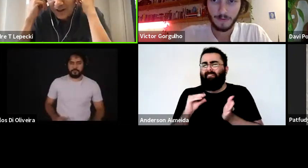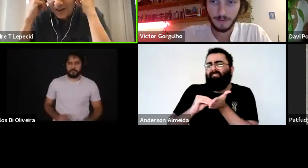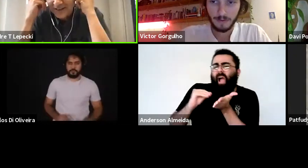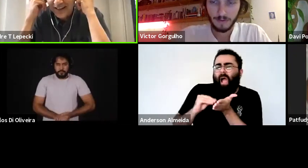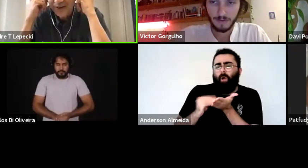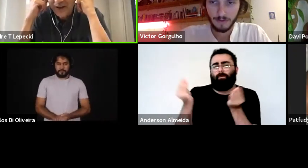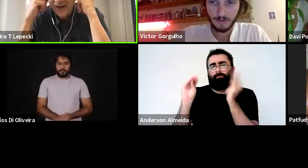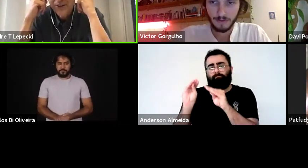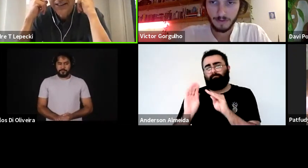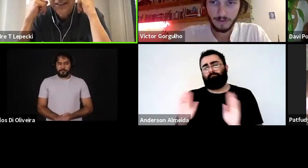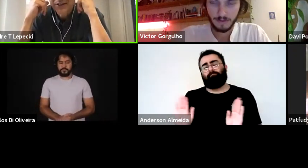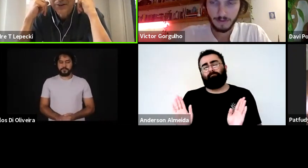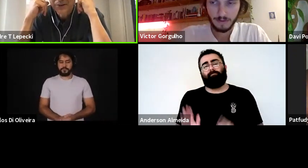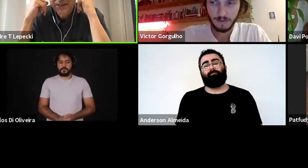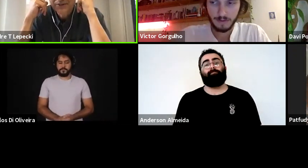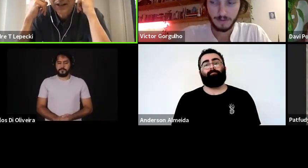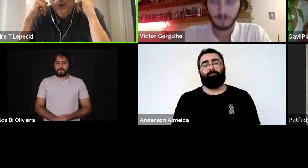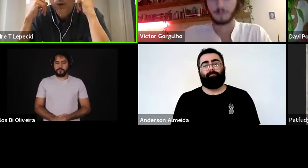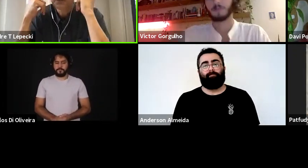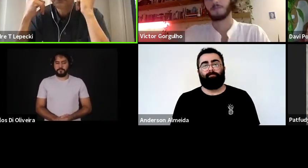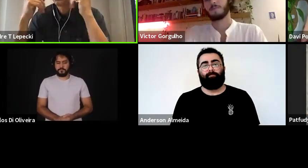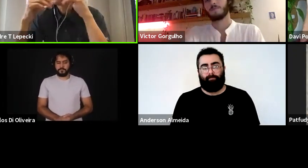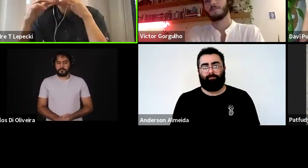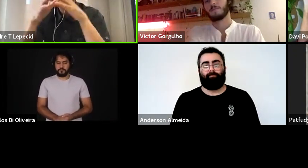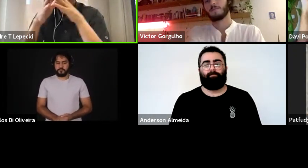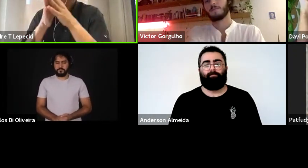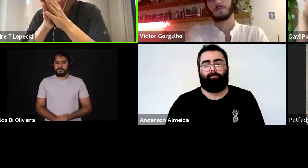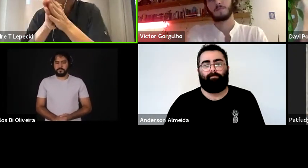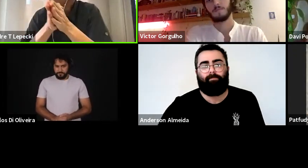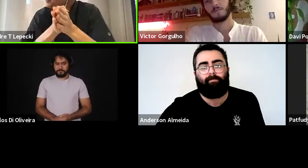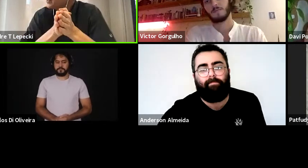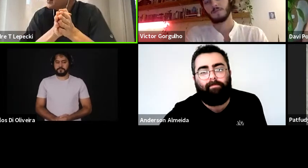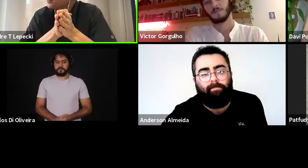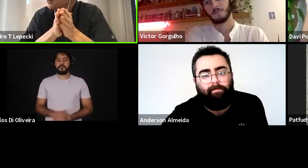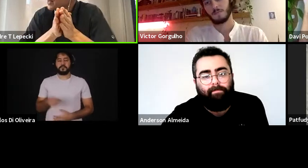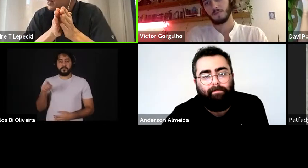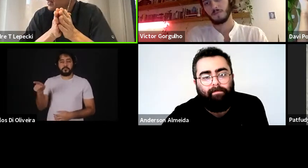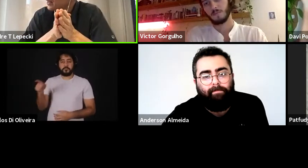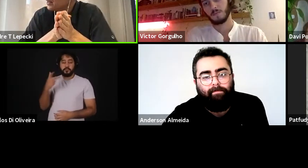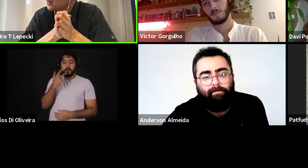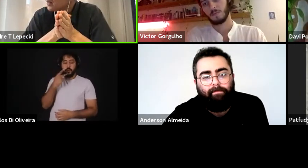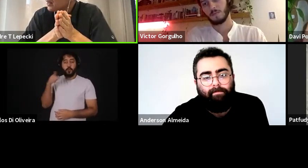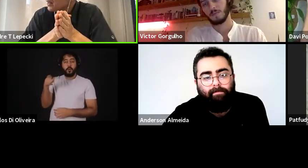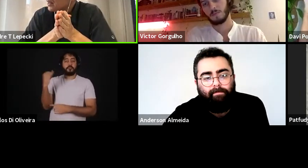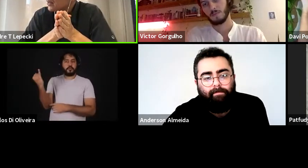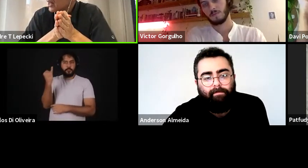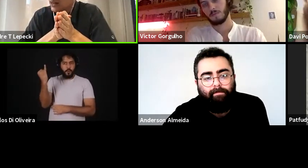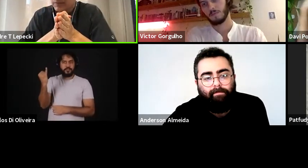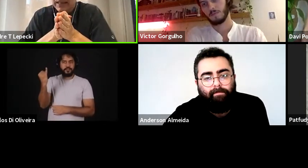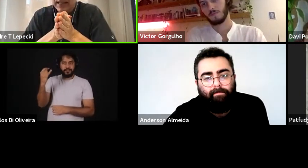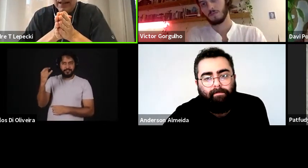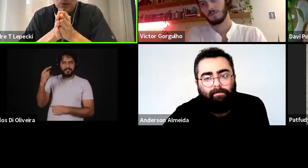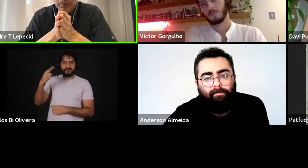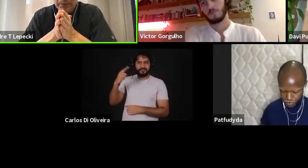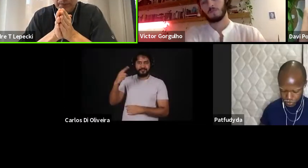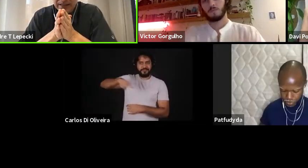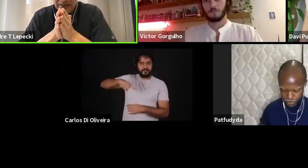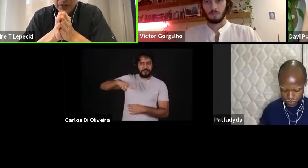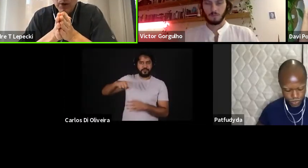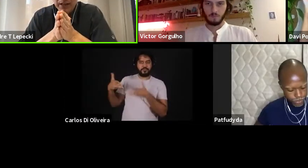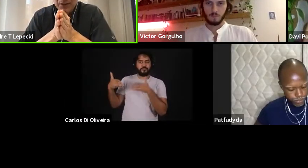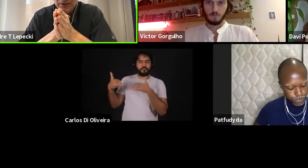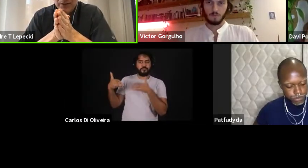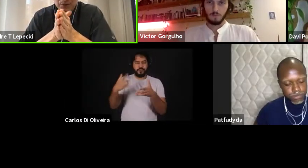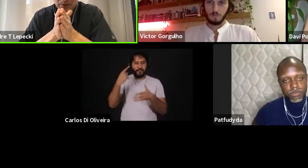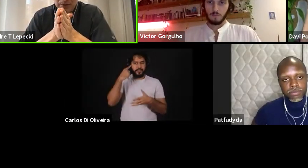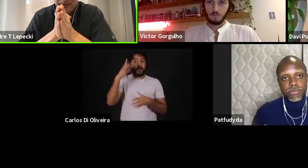que era, e Wallace. Era o seguinte: quando você falou que é importante para vocês chegar com uma ideia. Peraí,